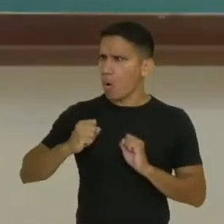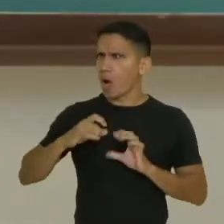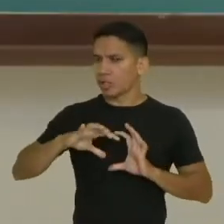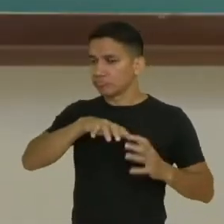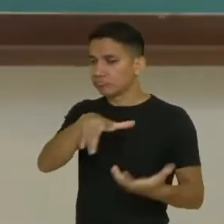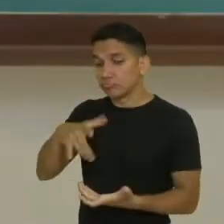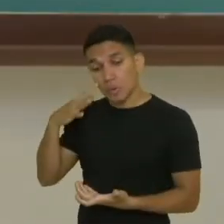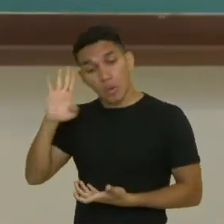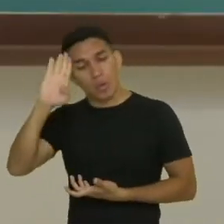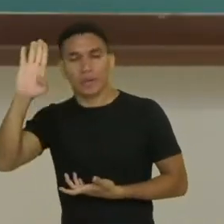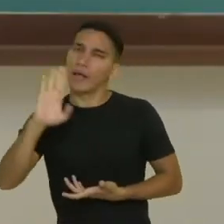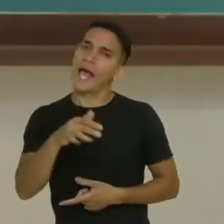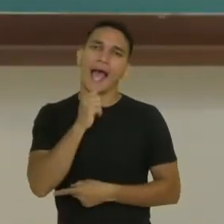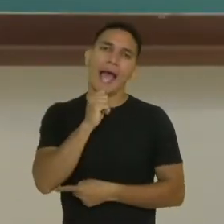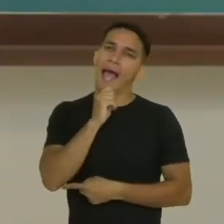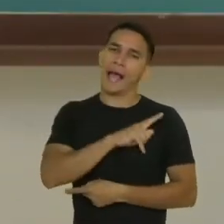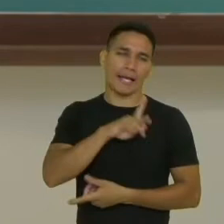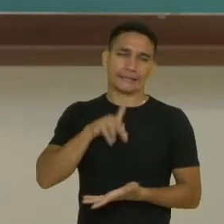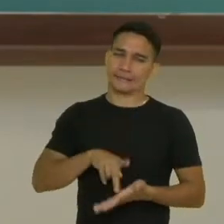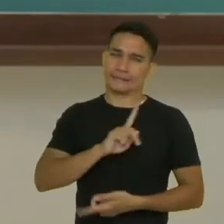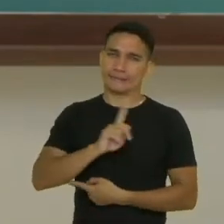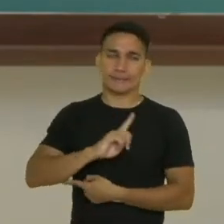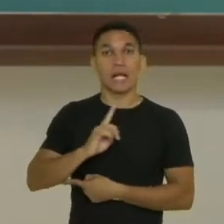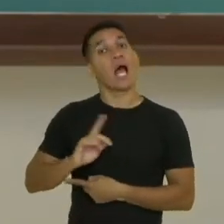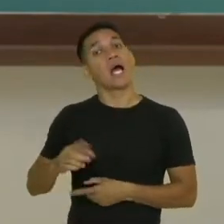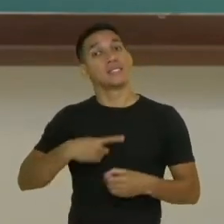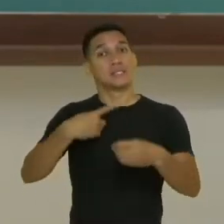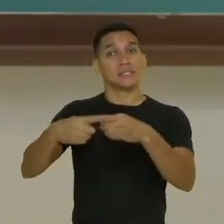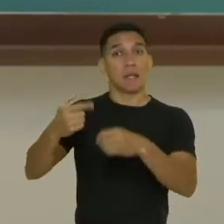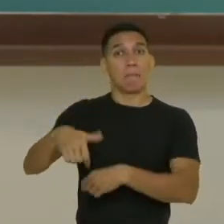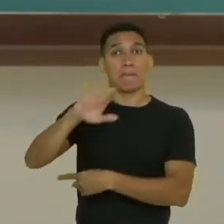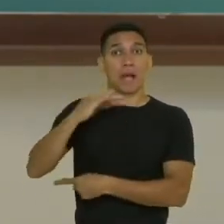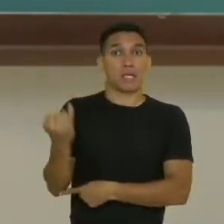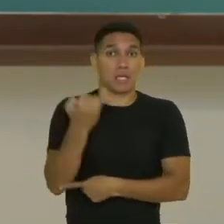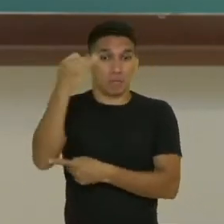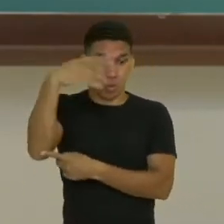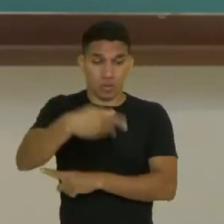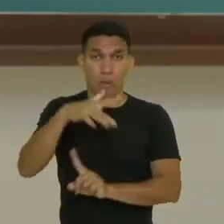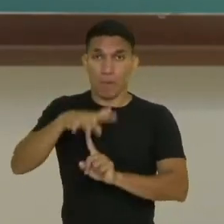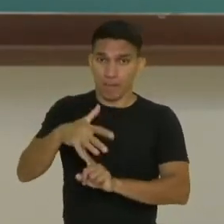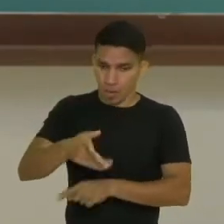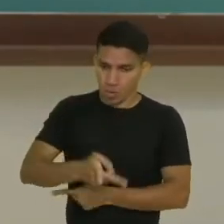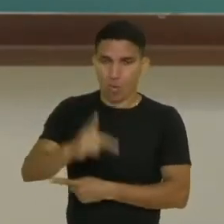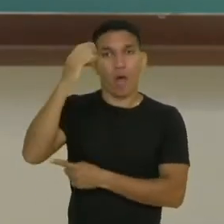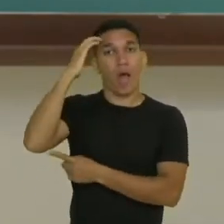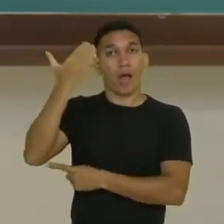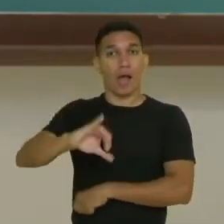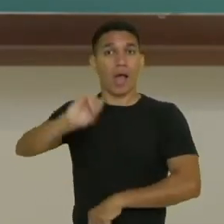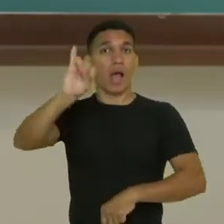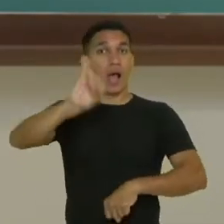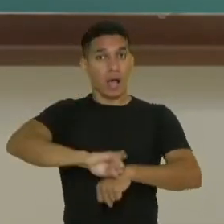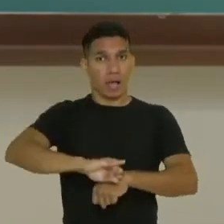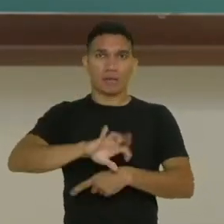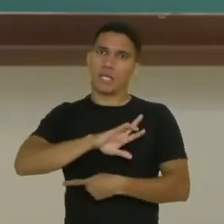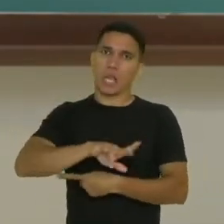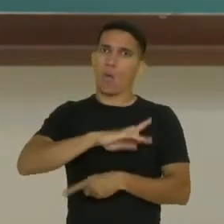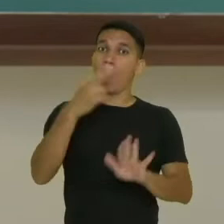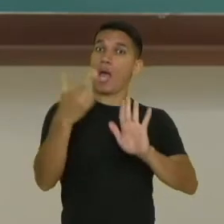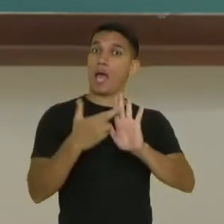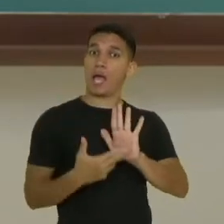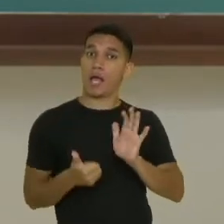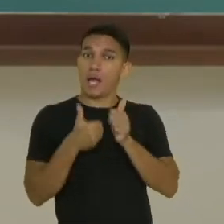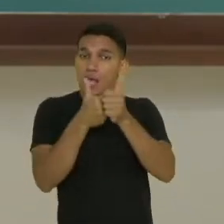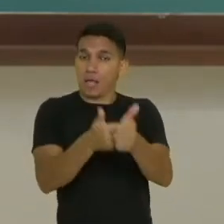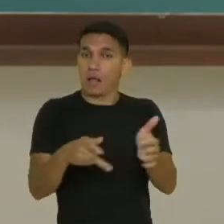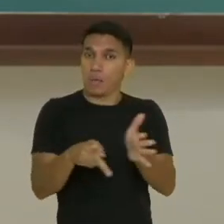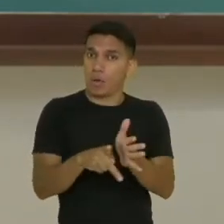não. A cidade mais importante do estado do Paraná é a capital. Isso não é uma regra quando nós falamos em